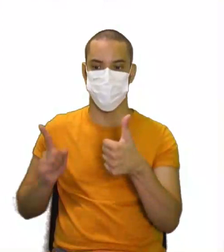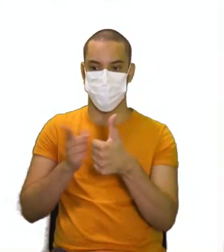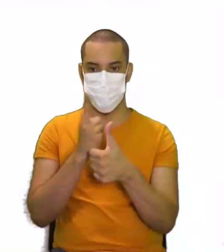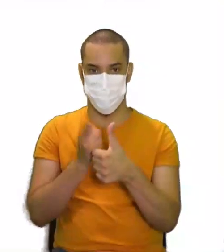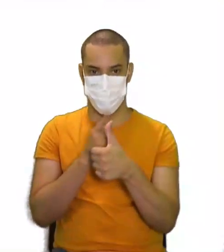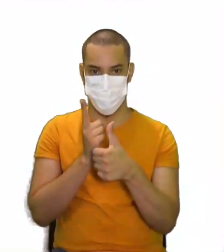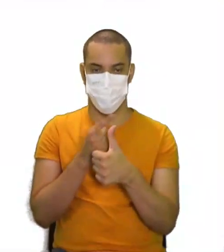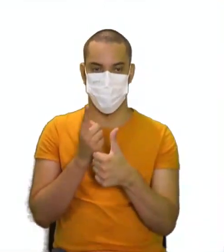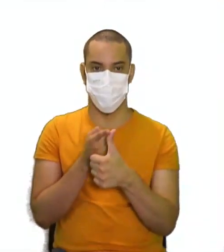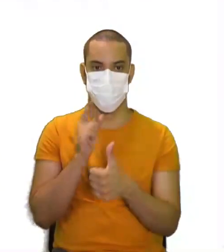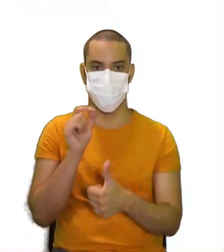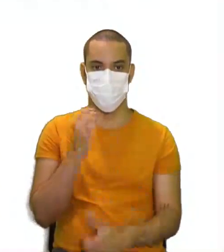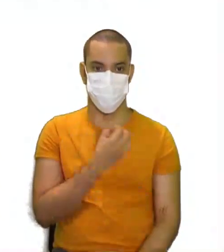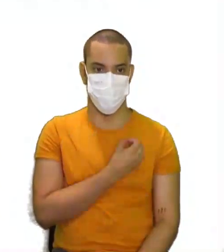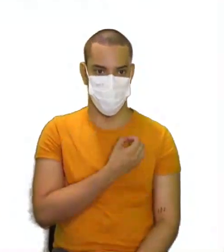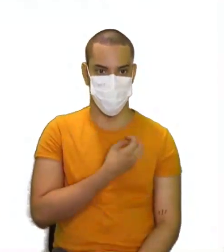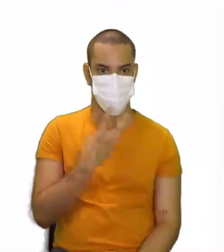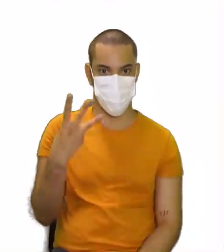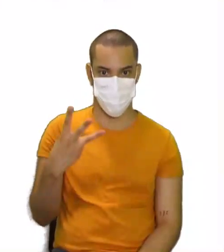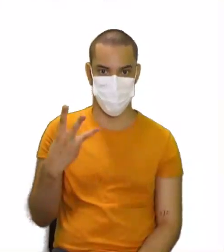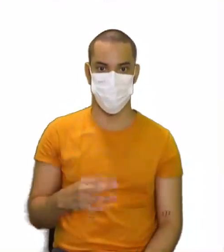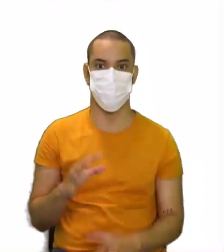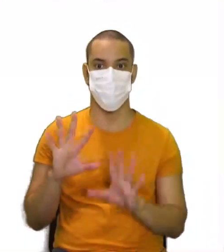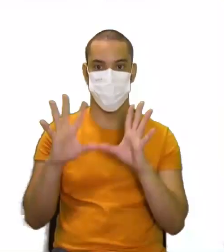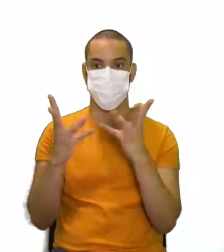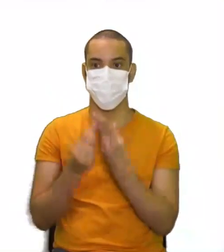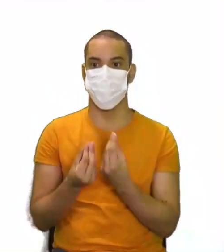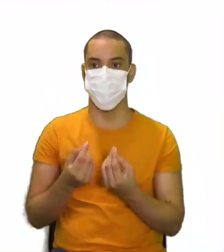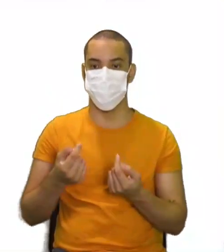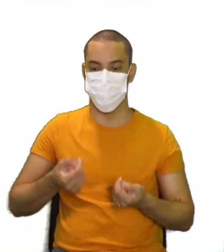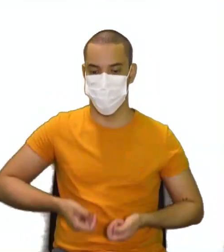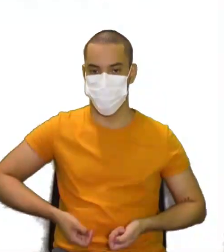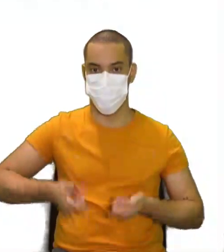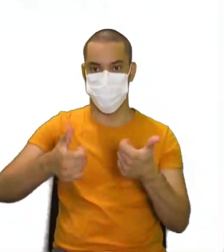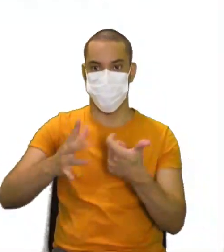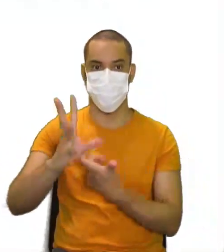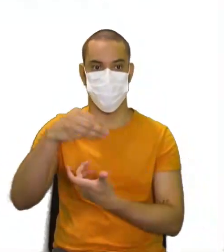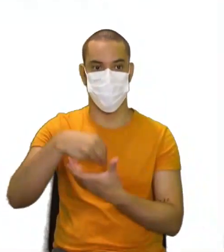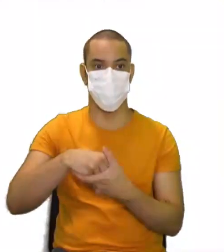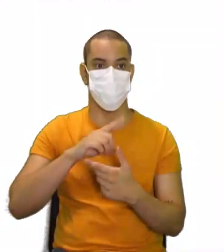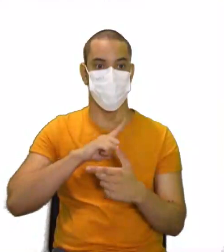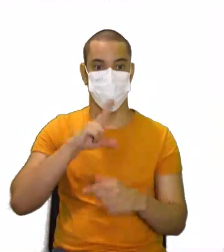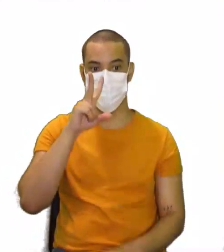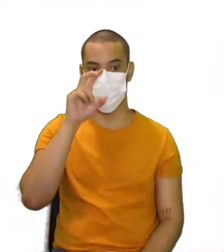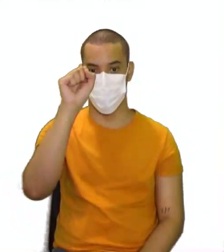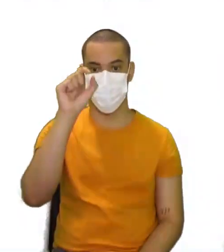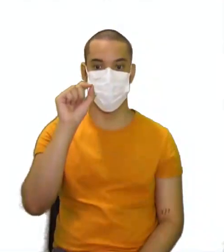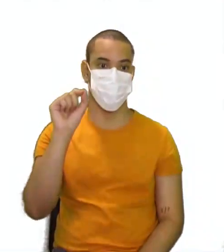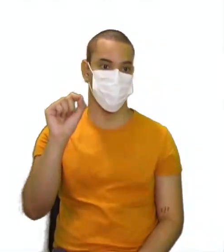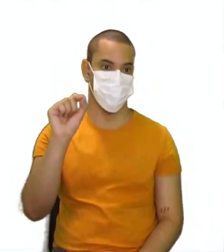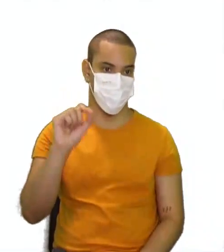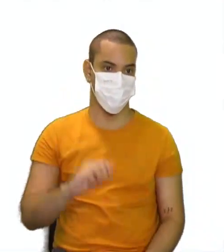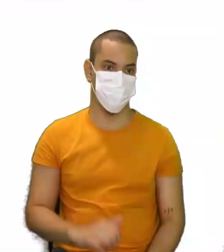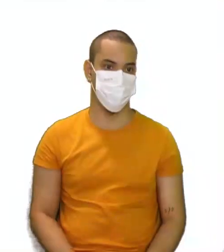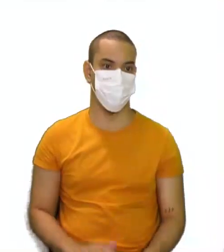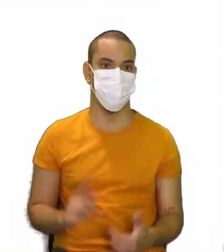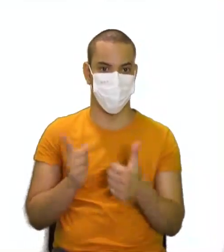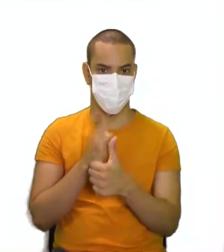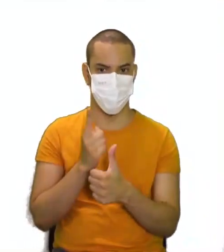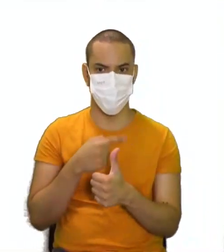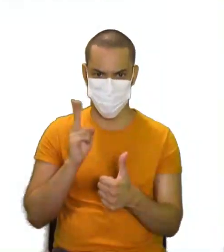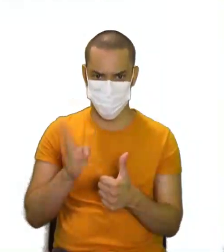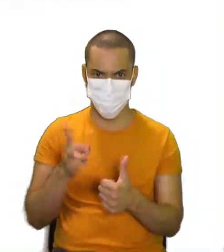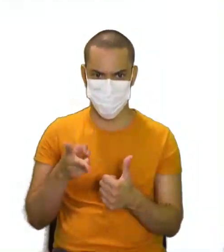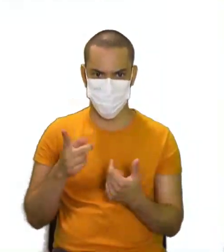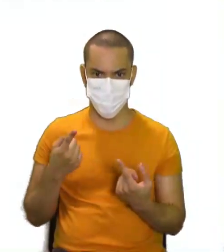Primeira, né, que é a número 3. Sobre a partícula lançada, atua uma força que tem, primeiro, a